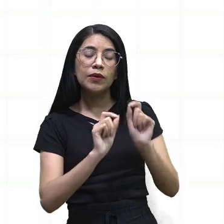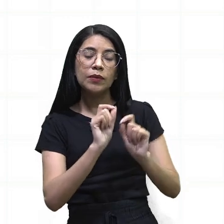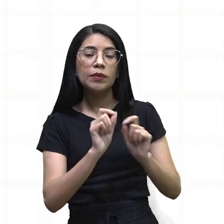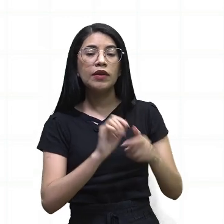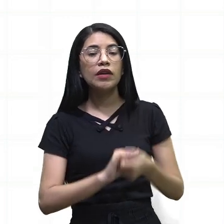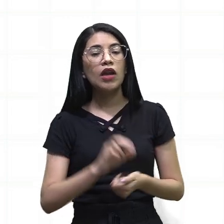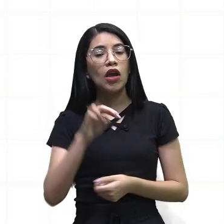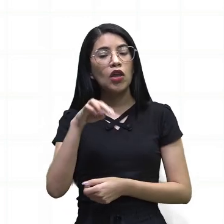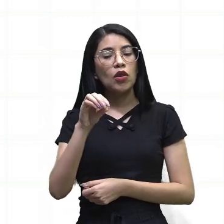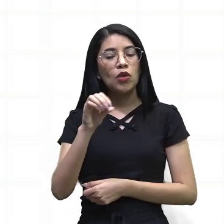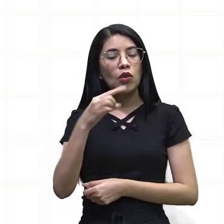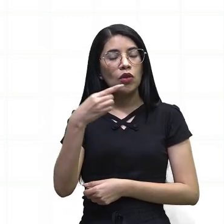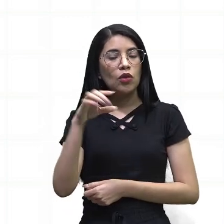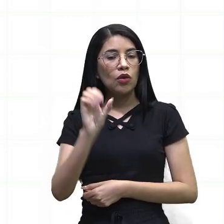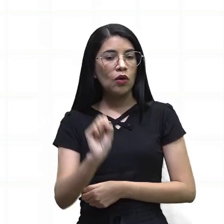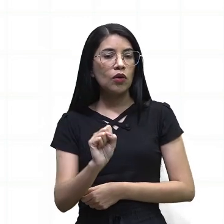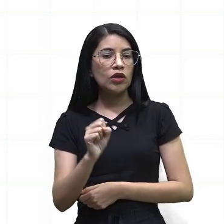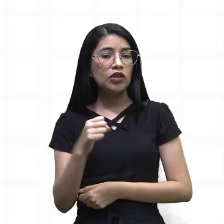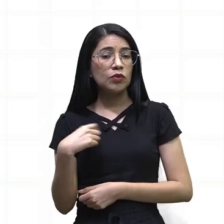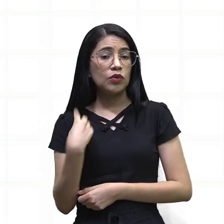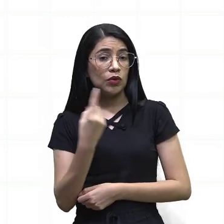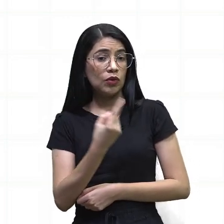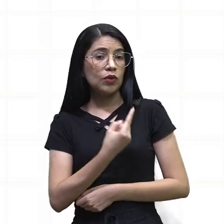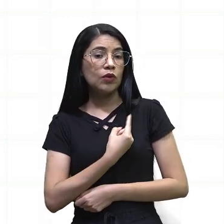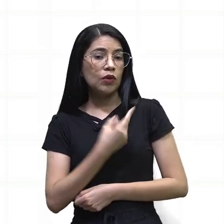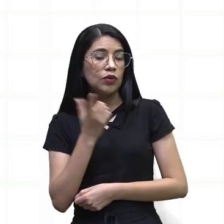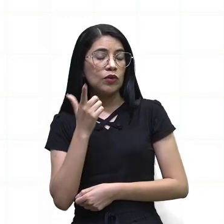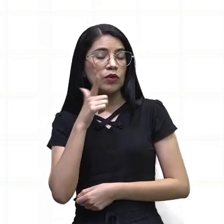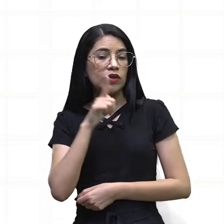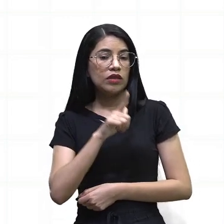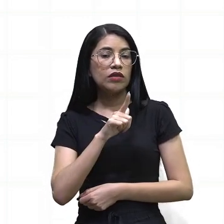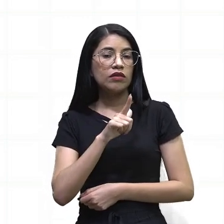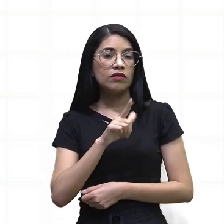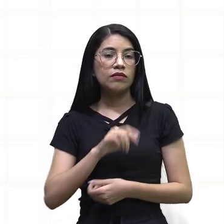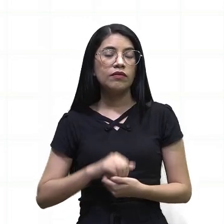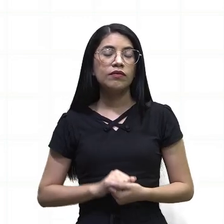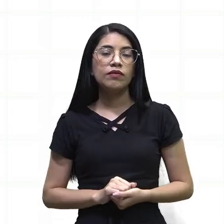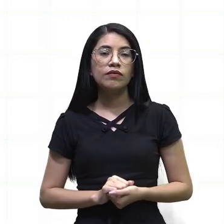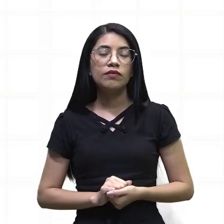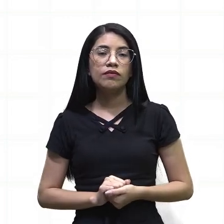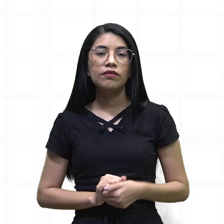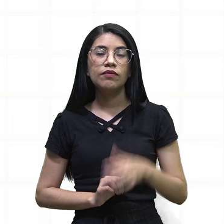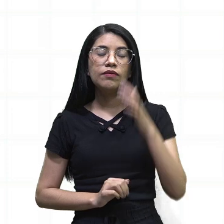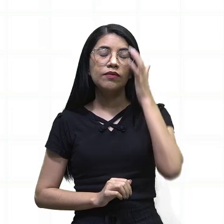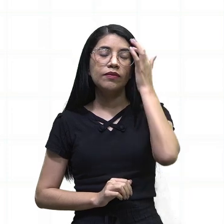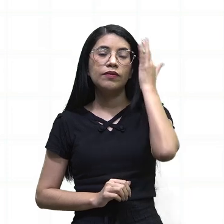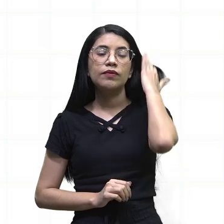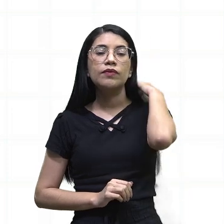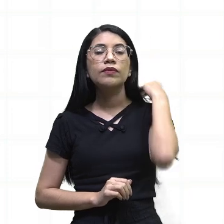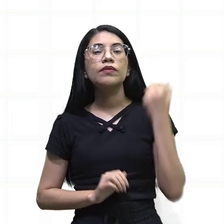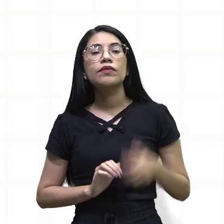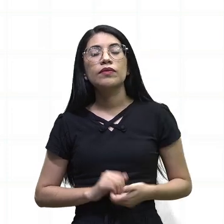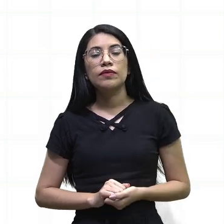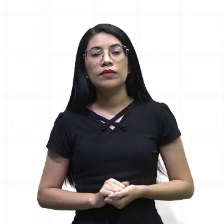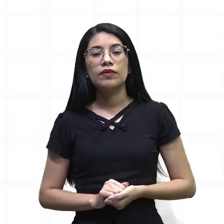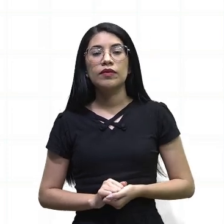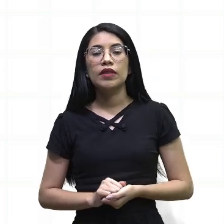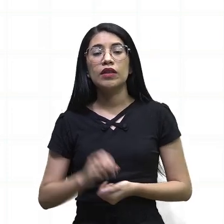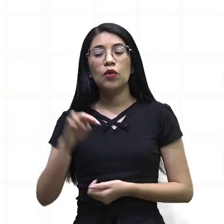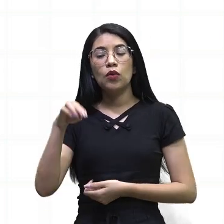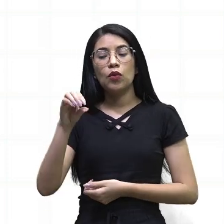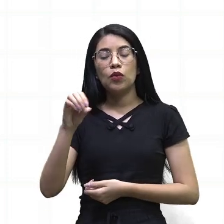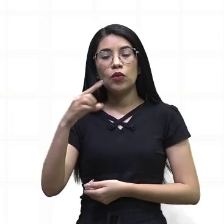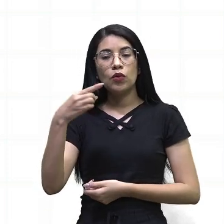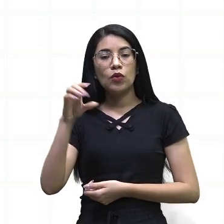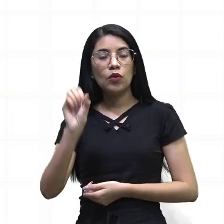foi? Nós retiramos, né? Nós retiramos essa força. Então, nós é o